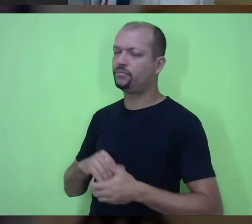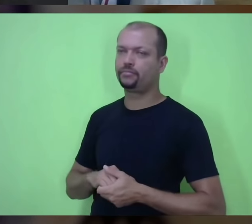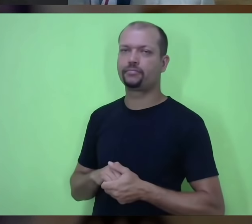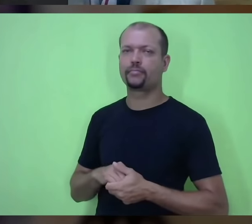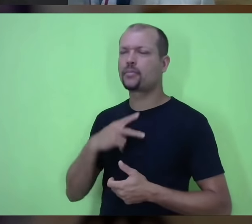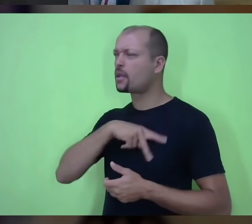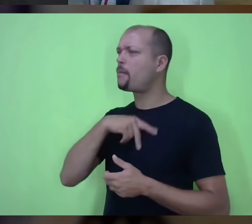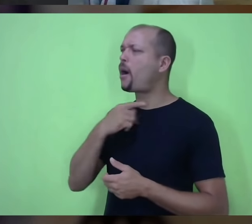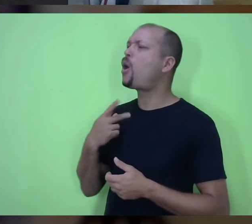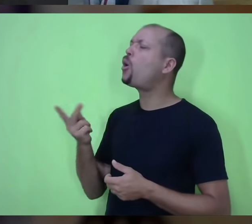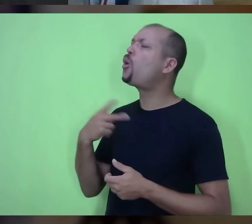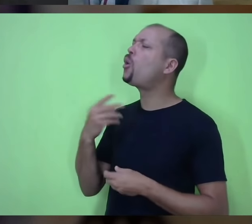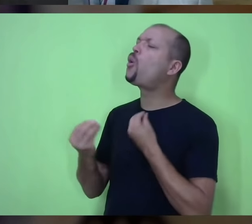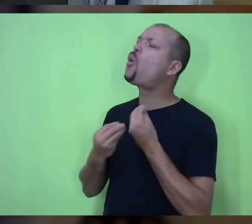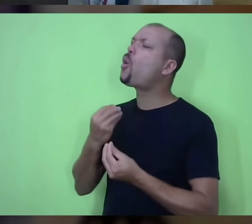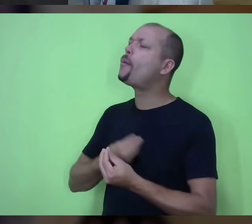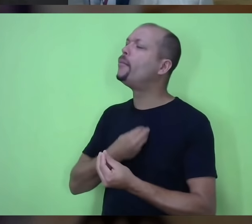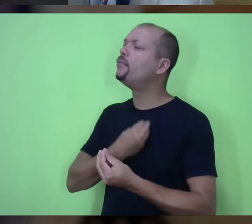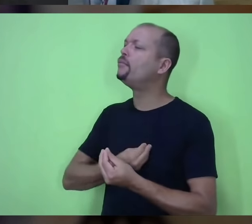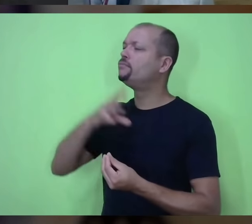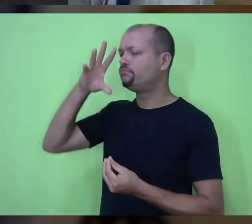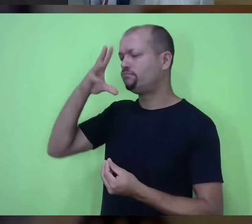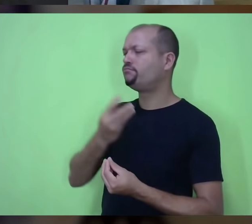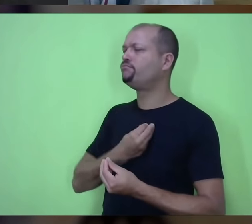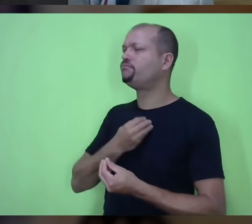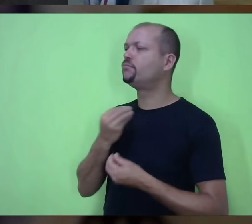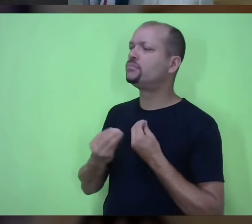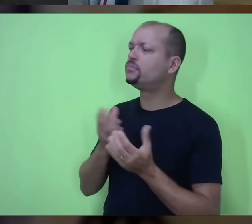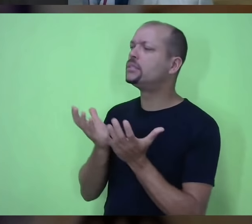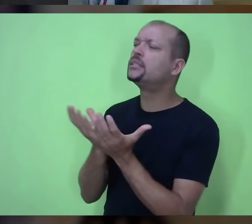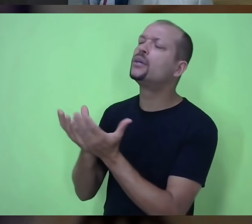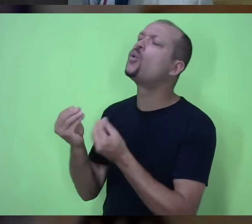apóstolo Paulo, como devemos correr a vida espiritual, a vida